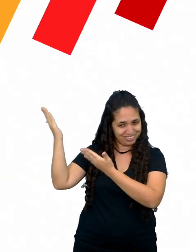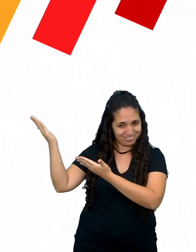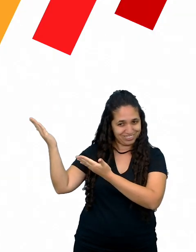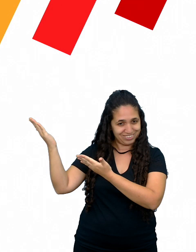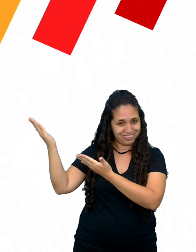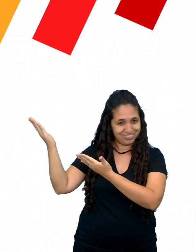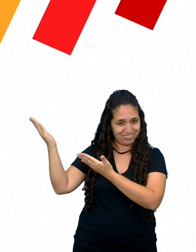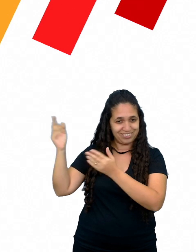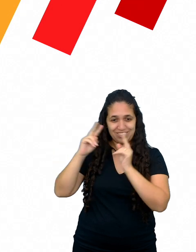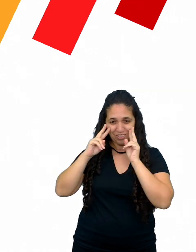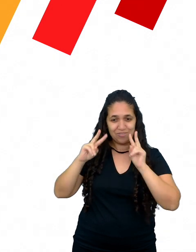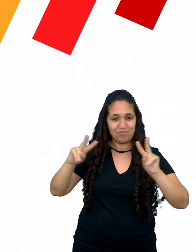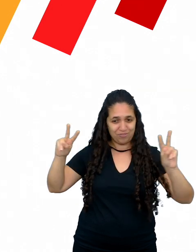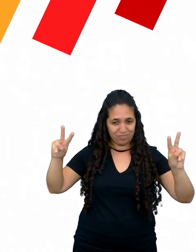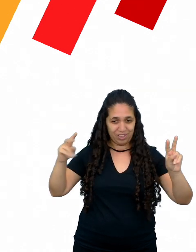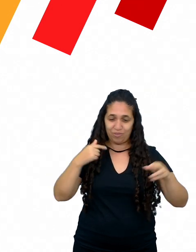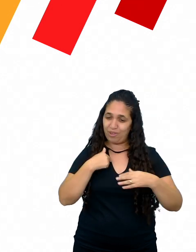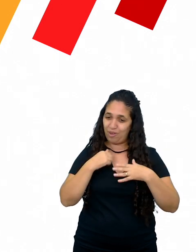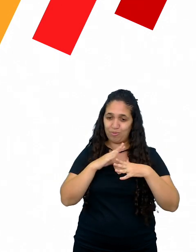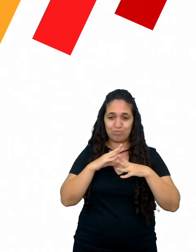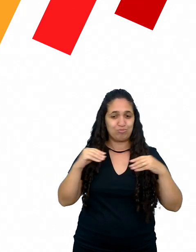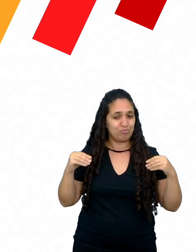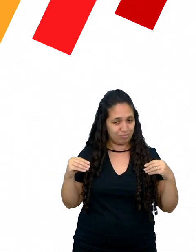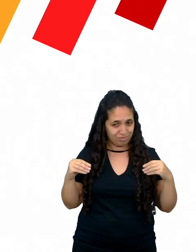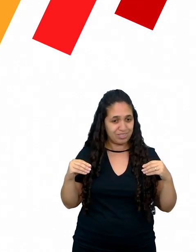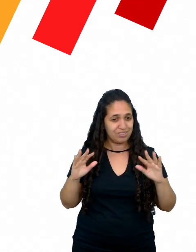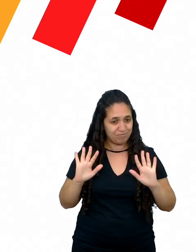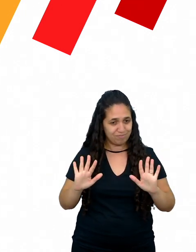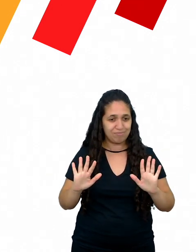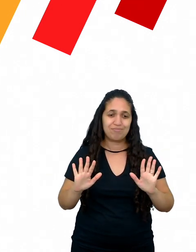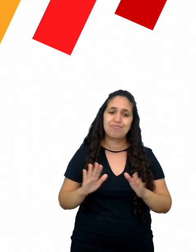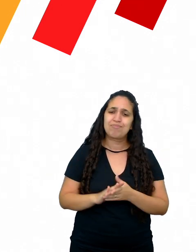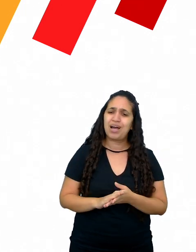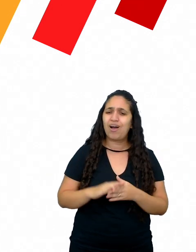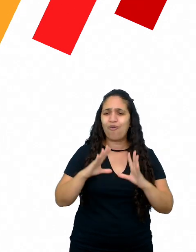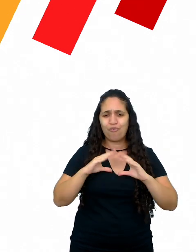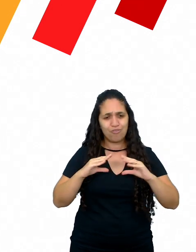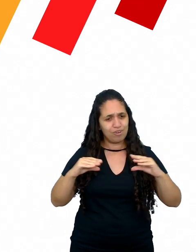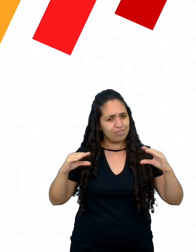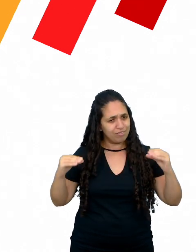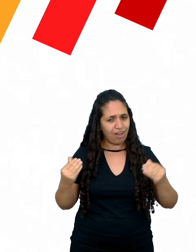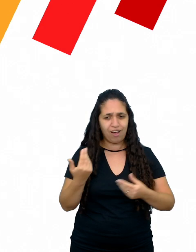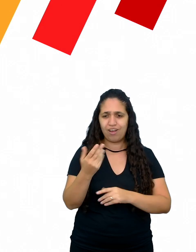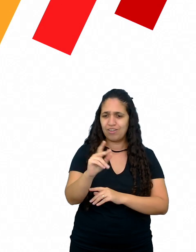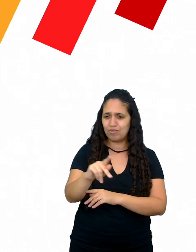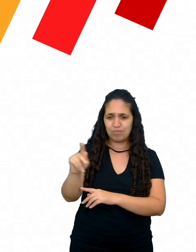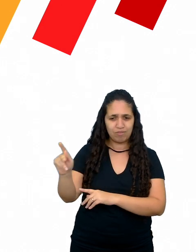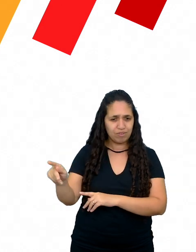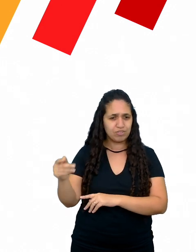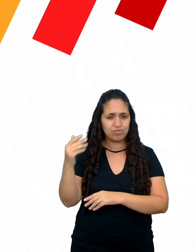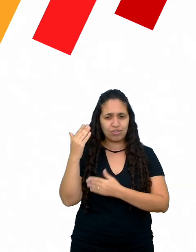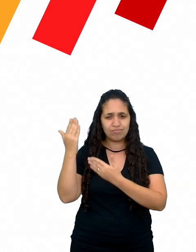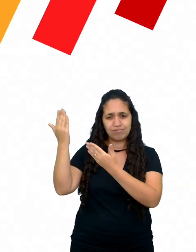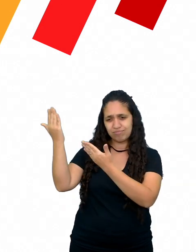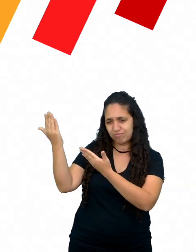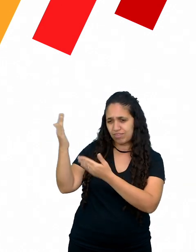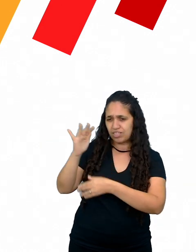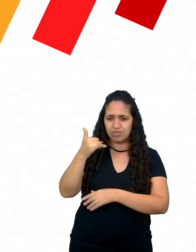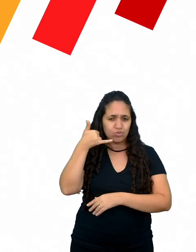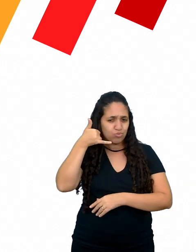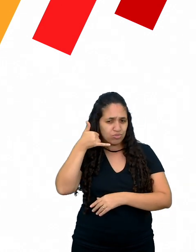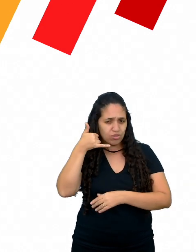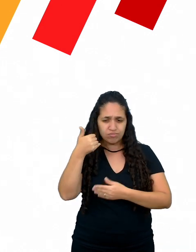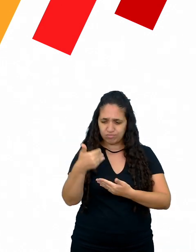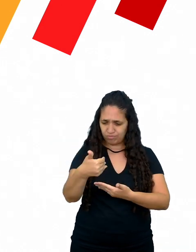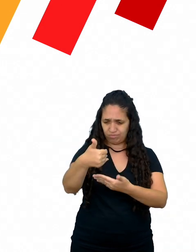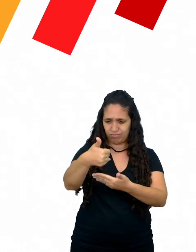apresentação, vocês não estão me vendo mais, porque eu acho que fica até mais confortável, professor, que você que está aí no celular, eu